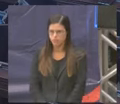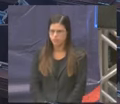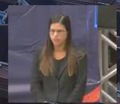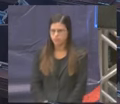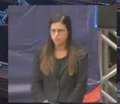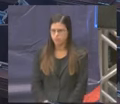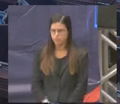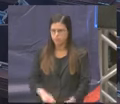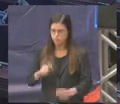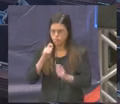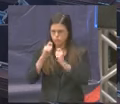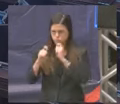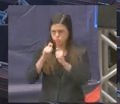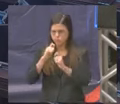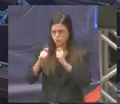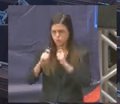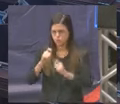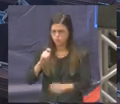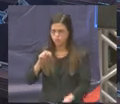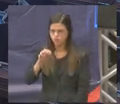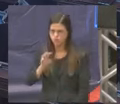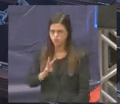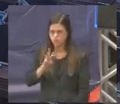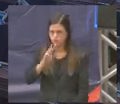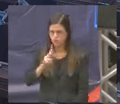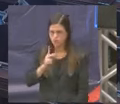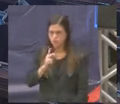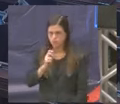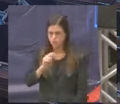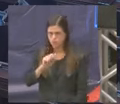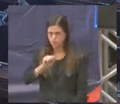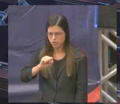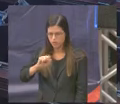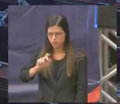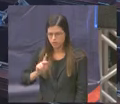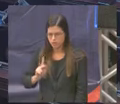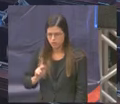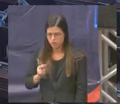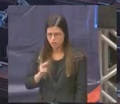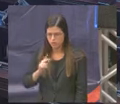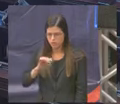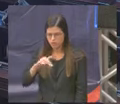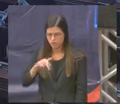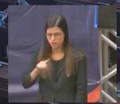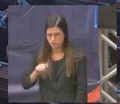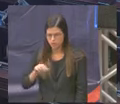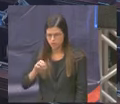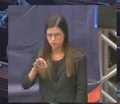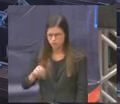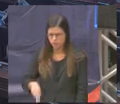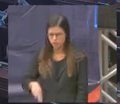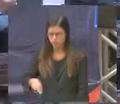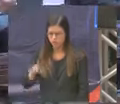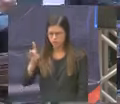E o jornalista Washington Santos, do Sindicato de Jornalistas do município do Rio de Janeiro.